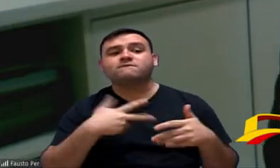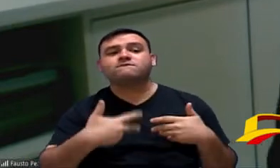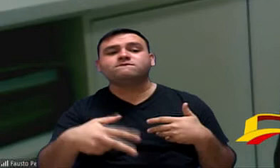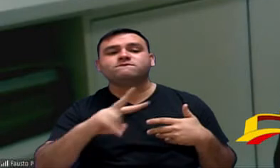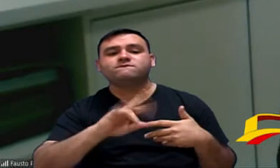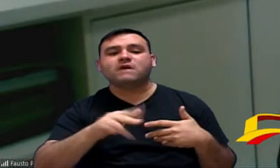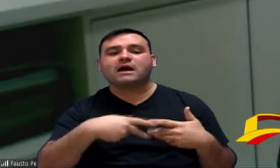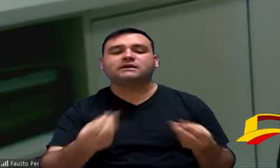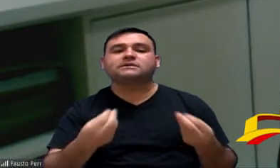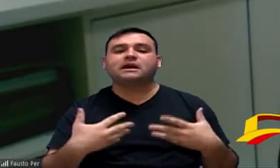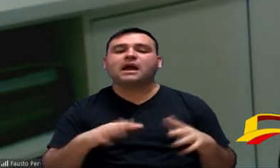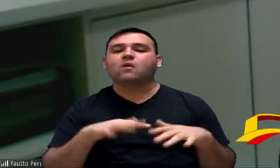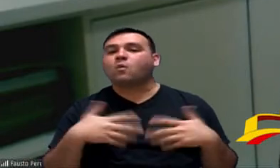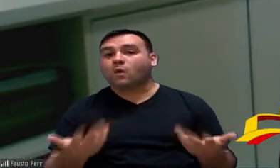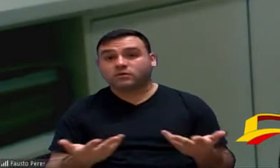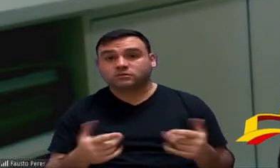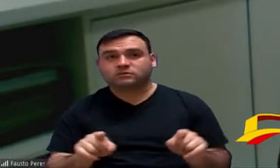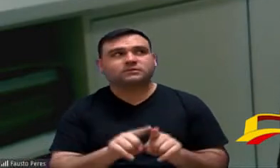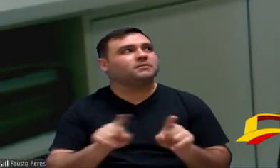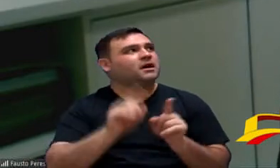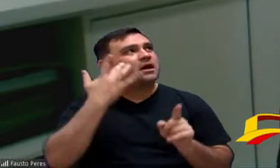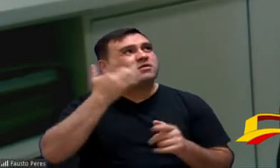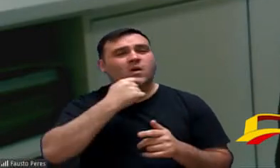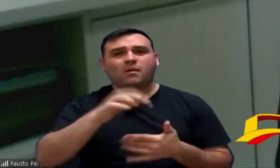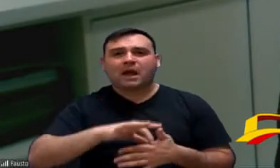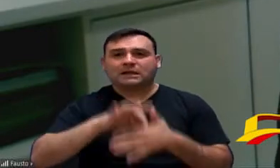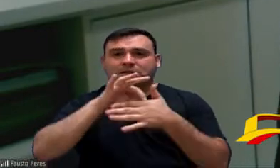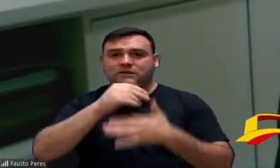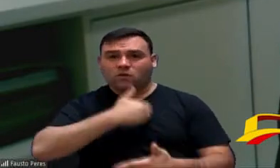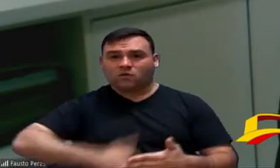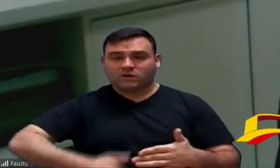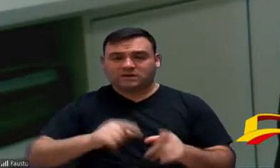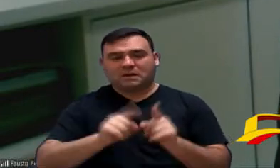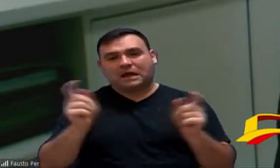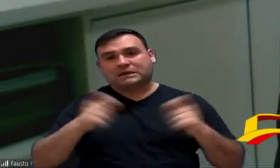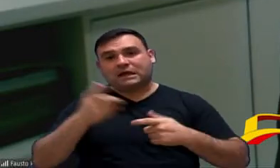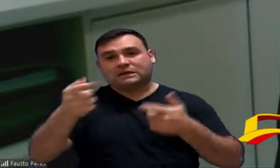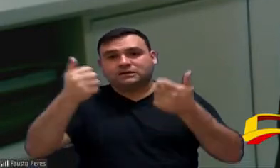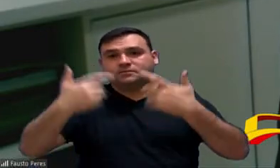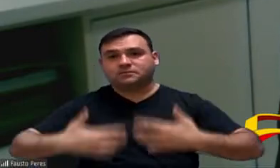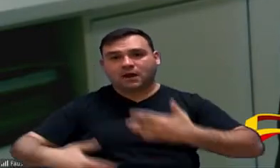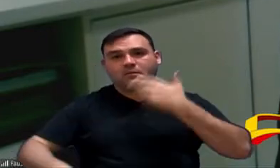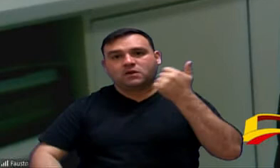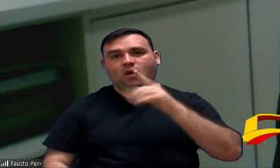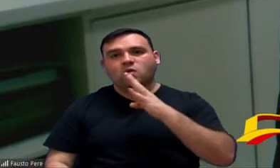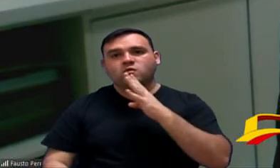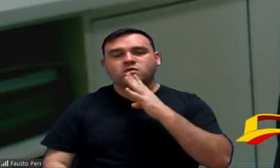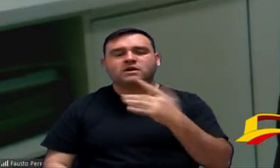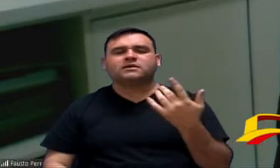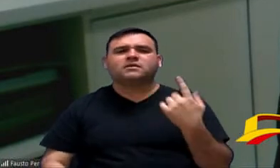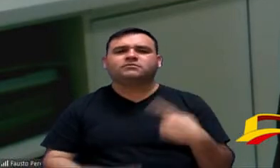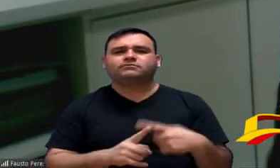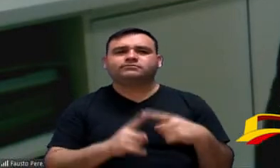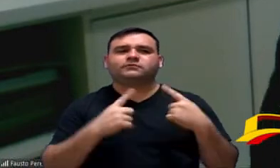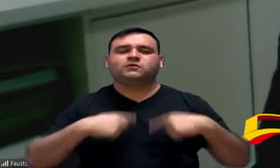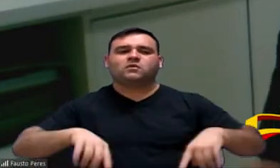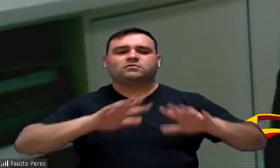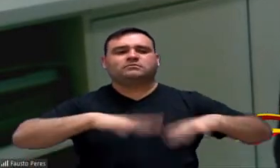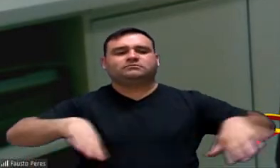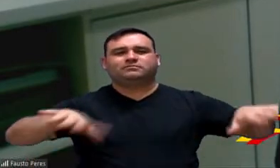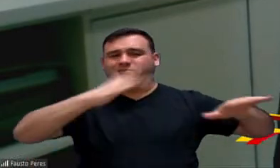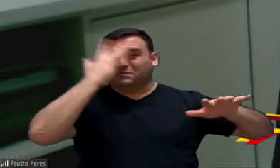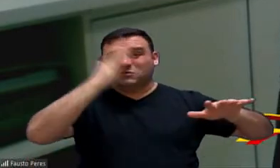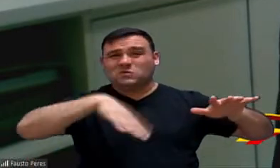entrega desses kits de alimentação. E acho que o líder do governo tem a condição de passar essa posição melhor para nós aí, para a gente acalmar a população,